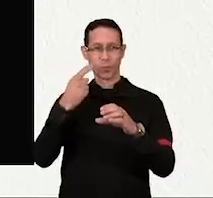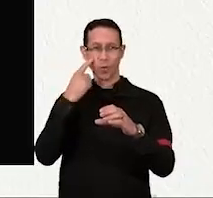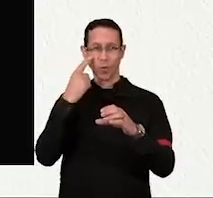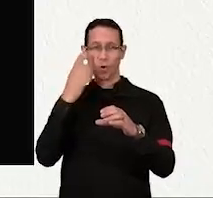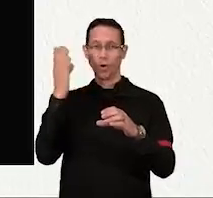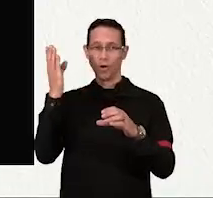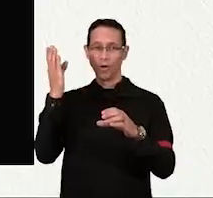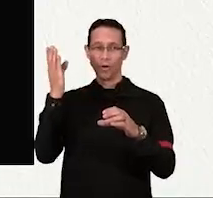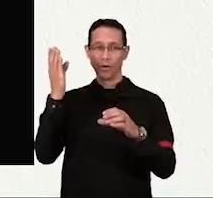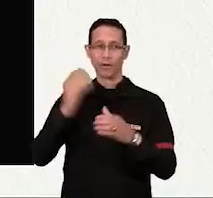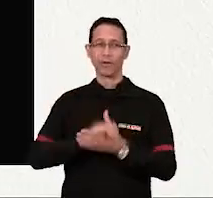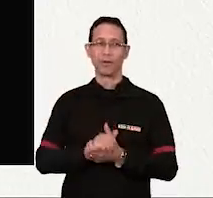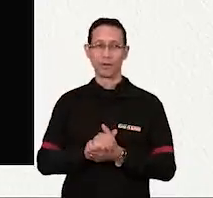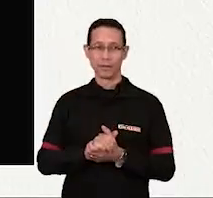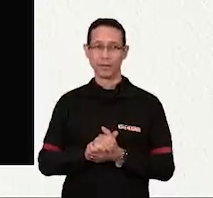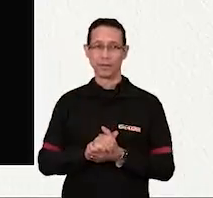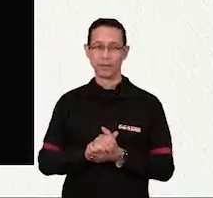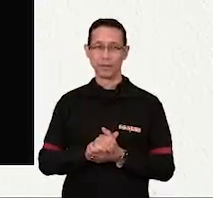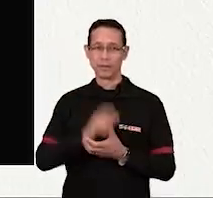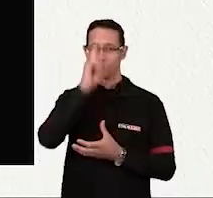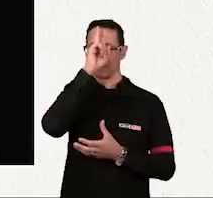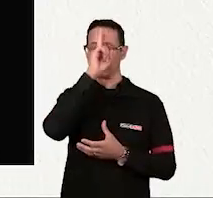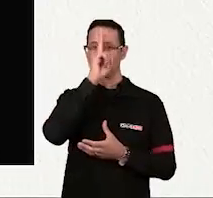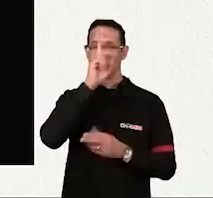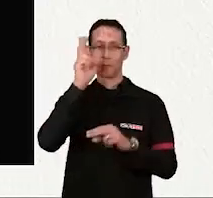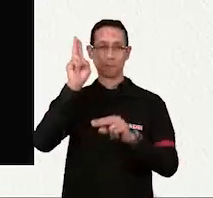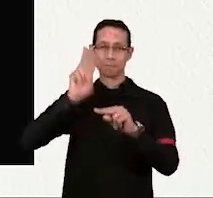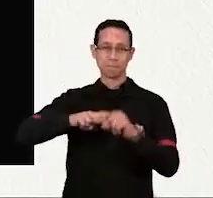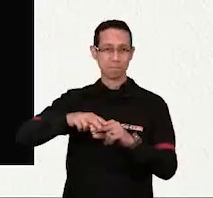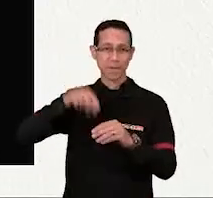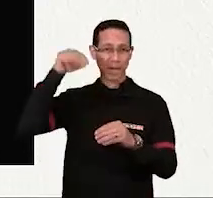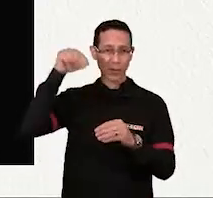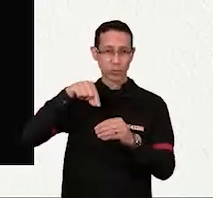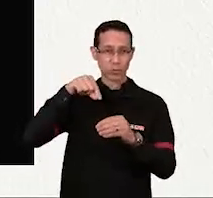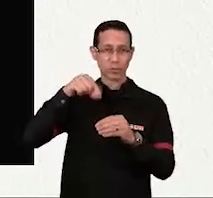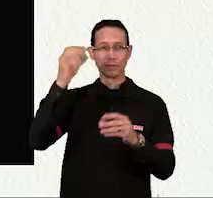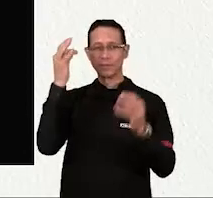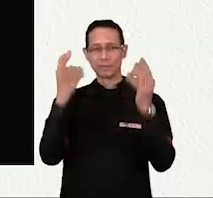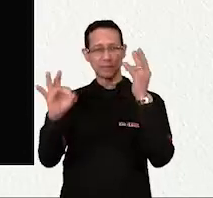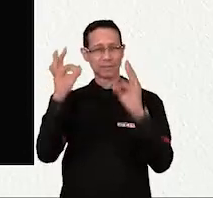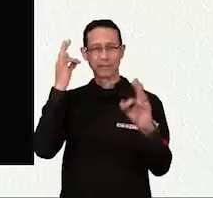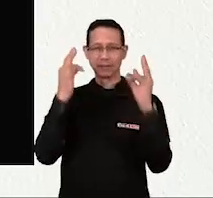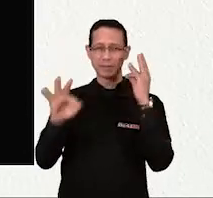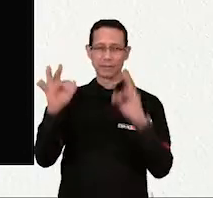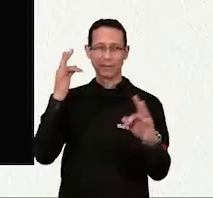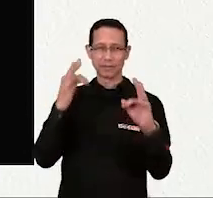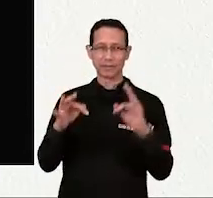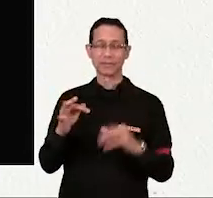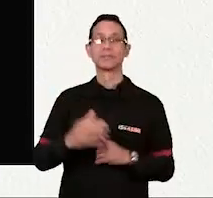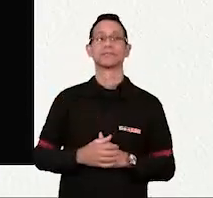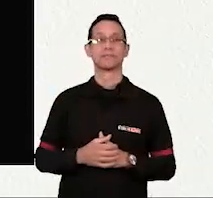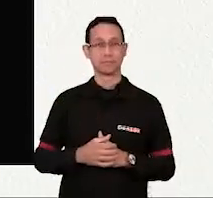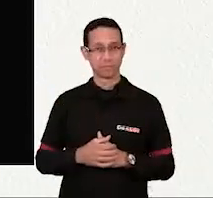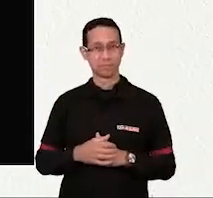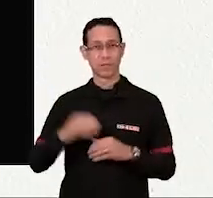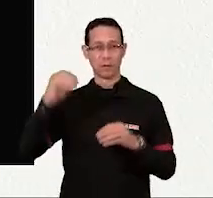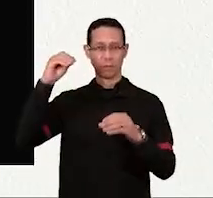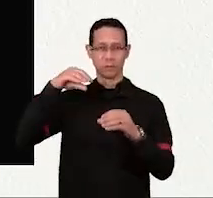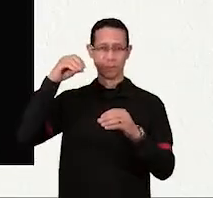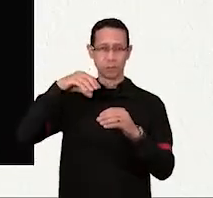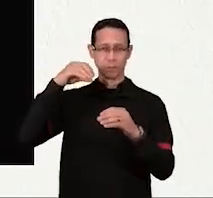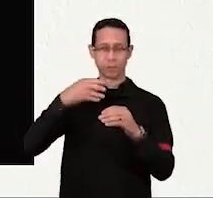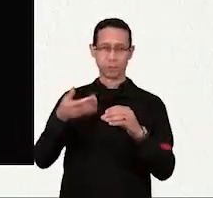isso, olha o que vai subir. Esse pus está preso lá dentro. Imagina a dor desse animal, né? Conforme você dá pressão, vai